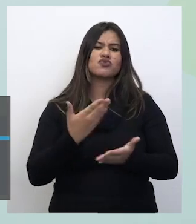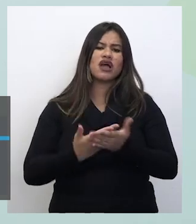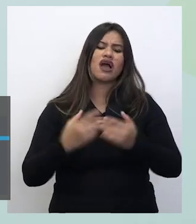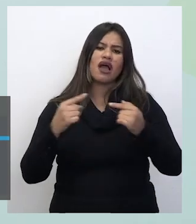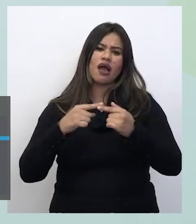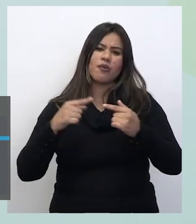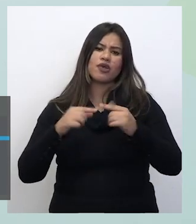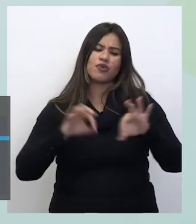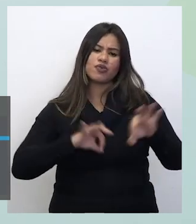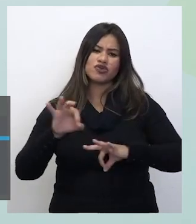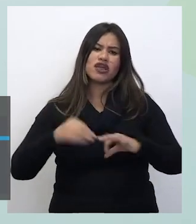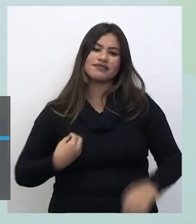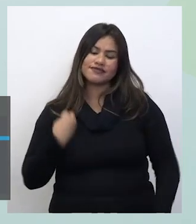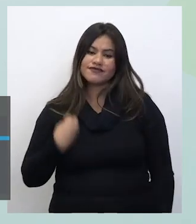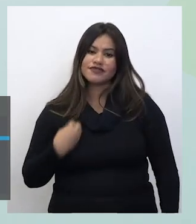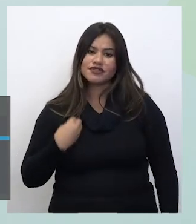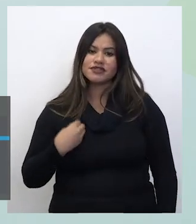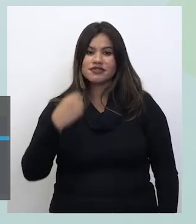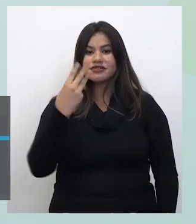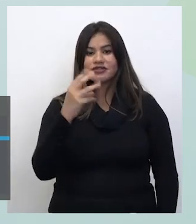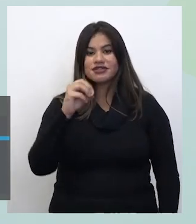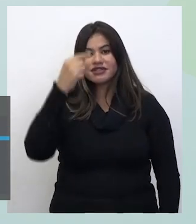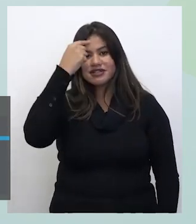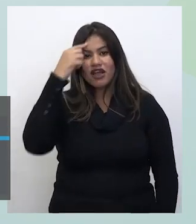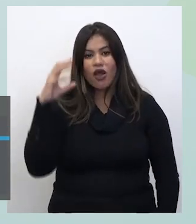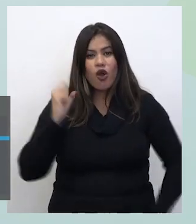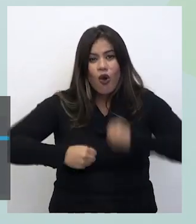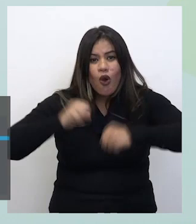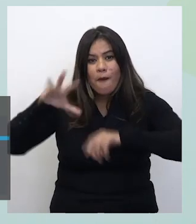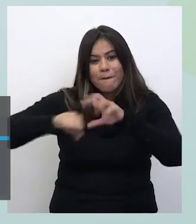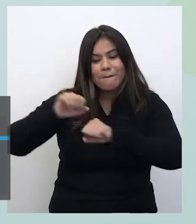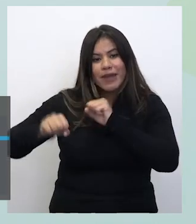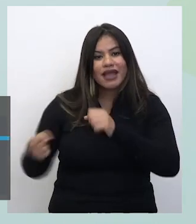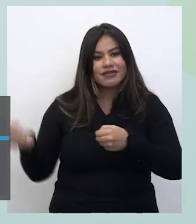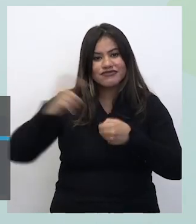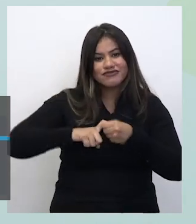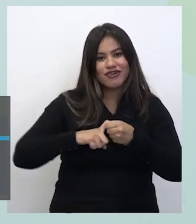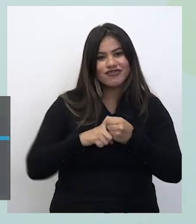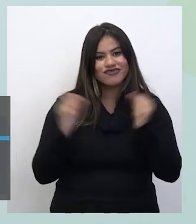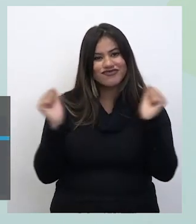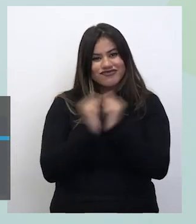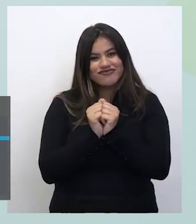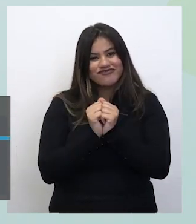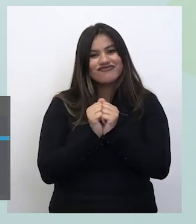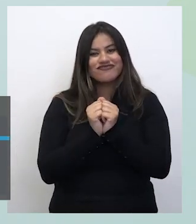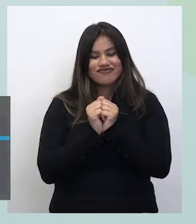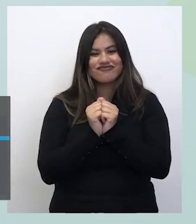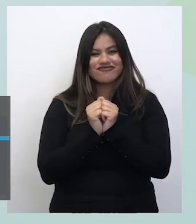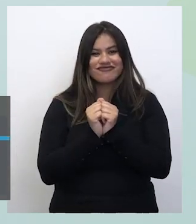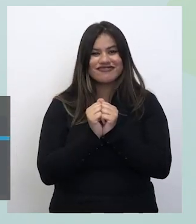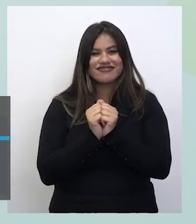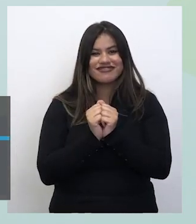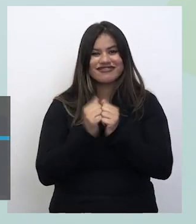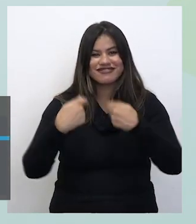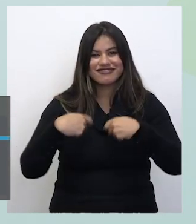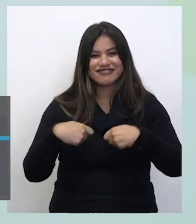material de projeto de vida. Então, 30 segundos, corre lá, pega seu caderno e junta que a gente vai precisar bastante desse caderno